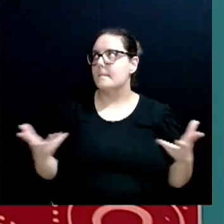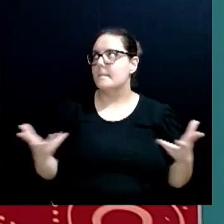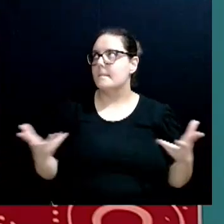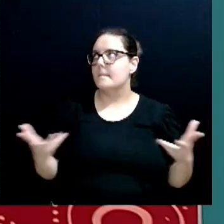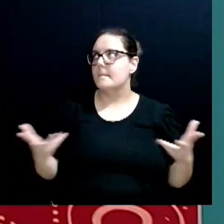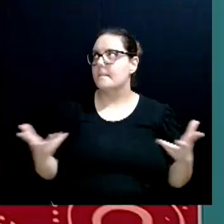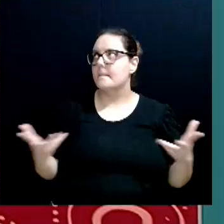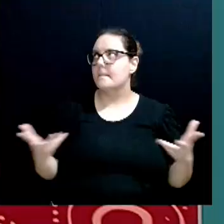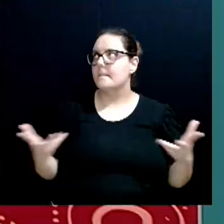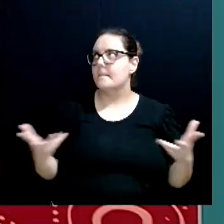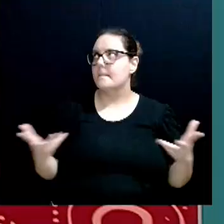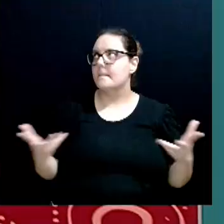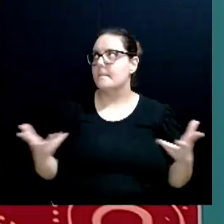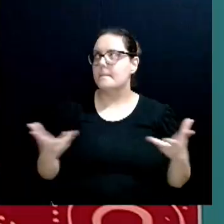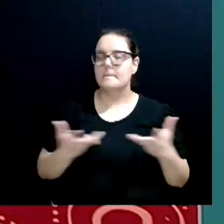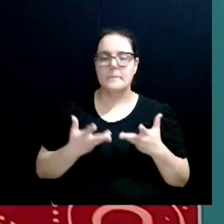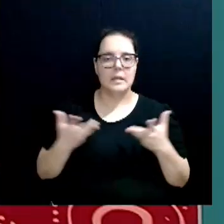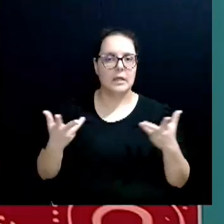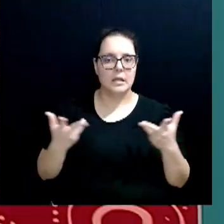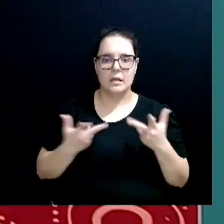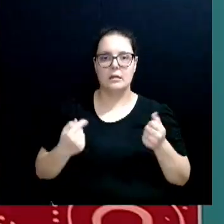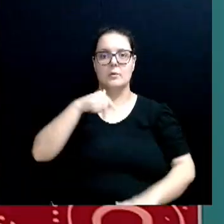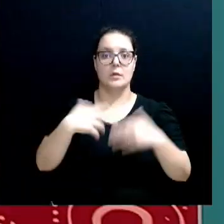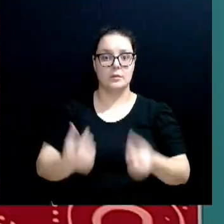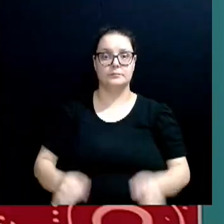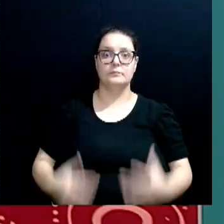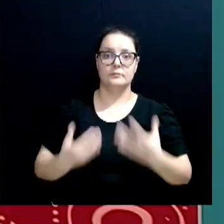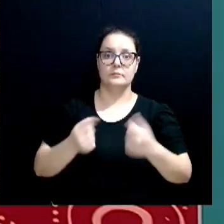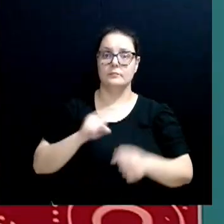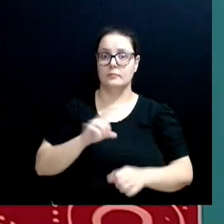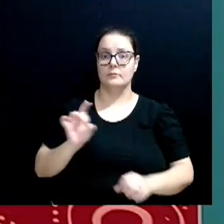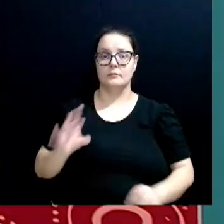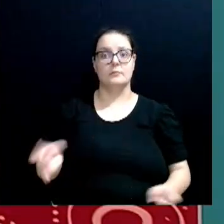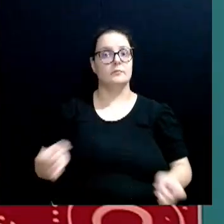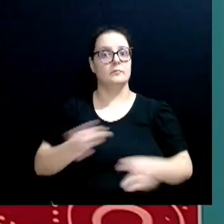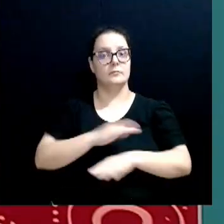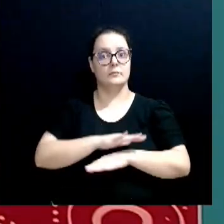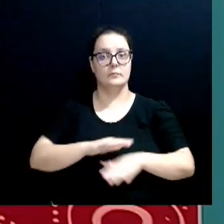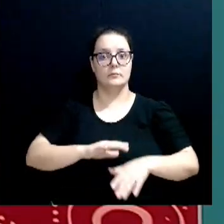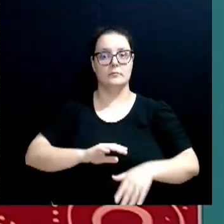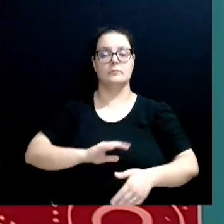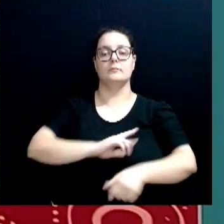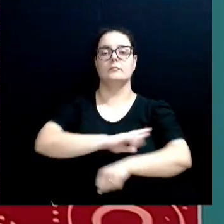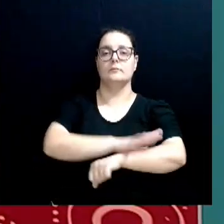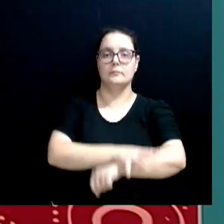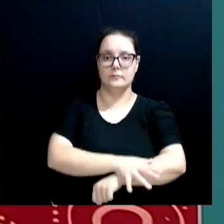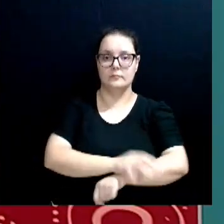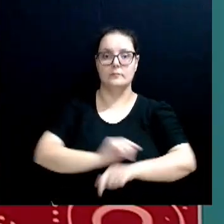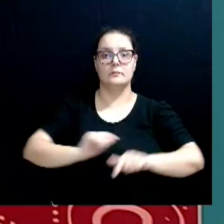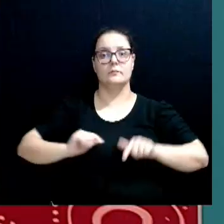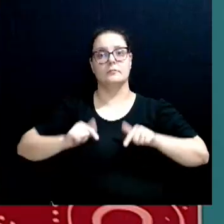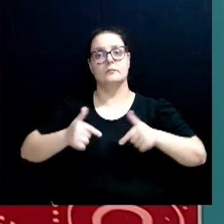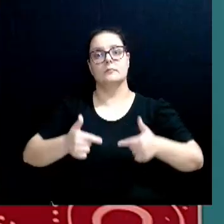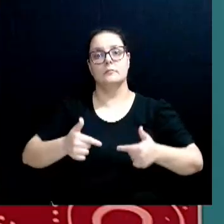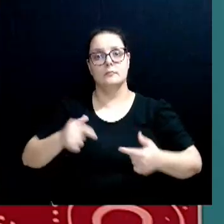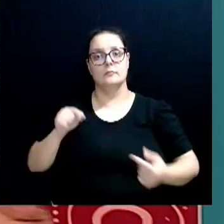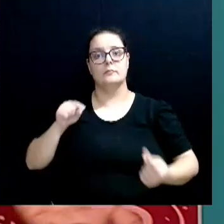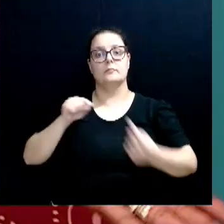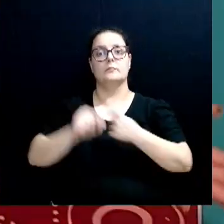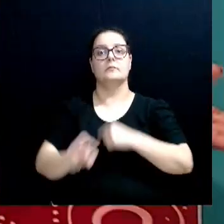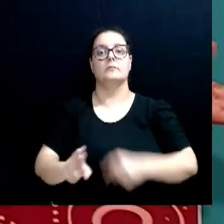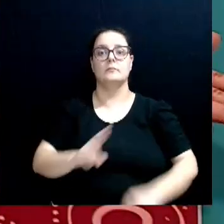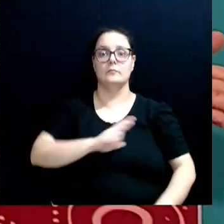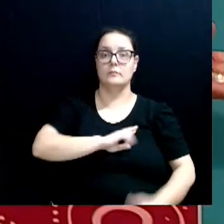receber. Recebo não só pelo combate ao racismo, mas também pela luta contra o racismo religioso.